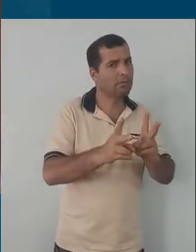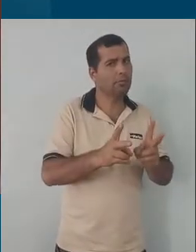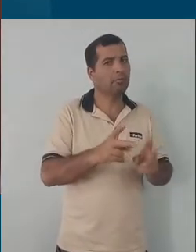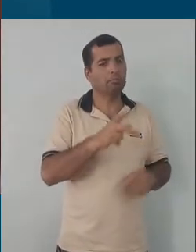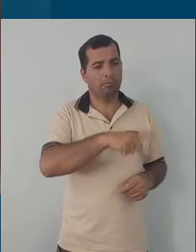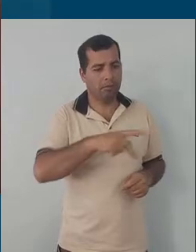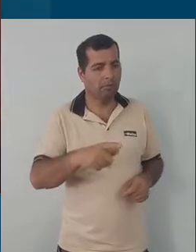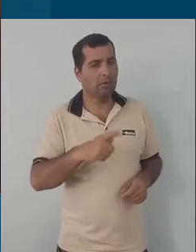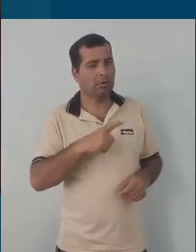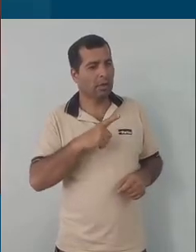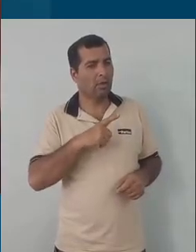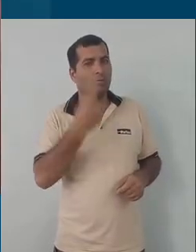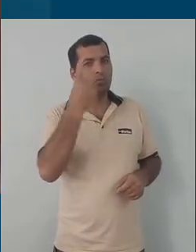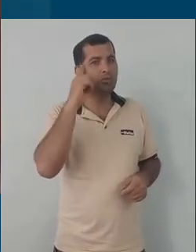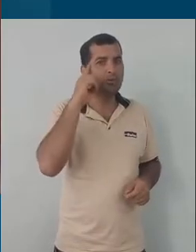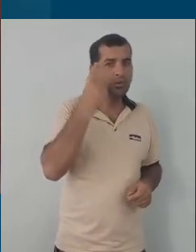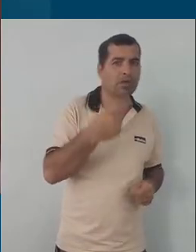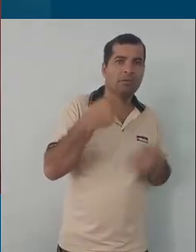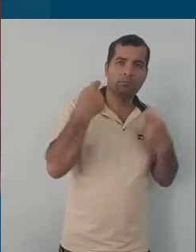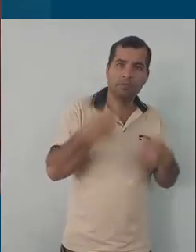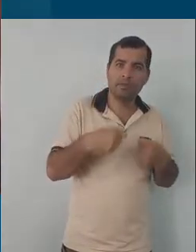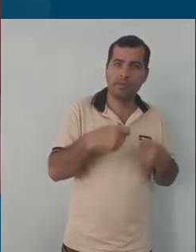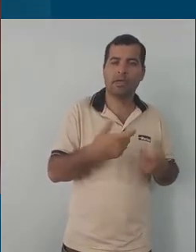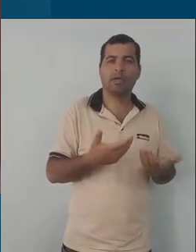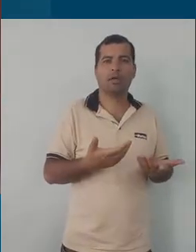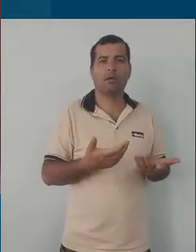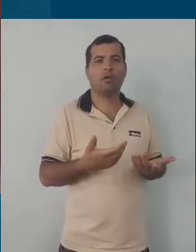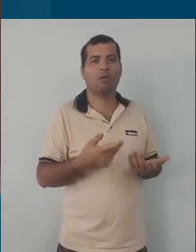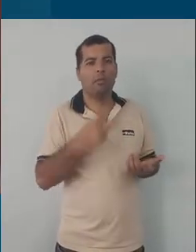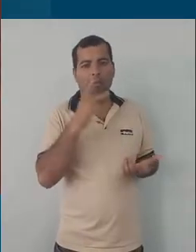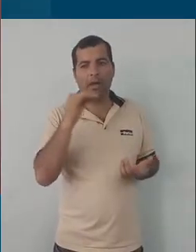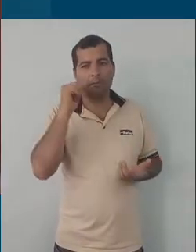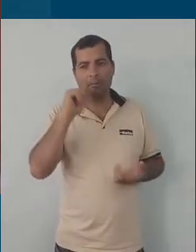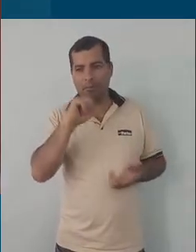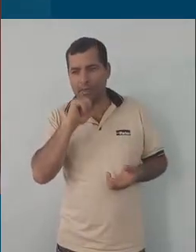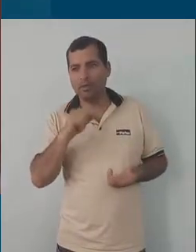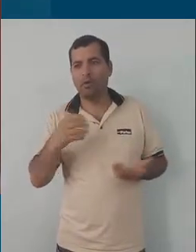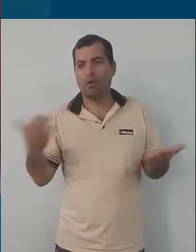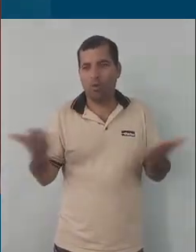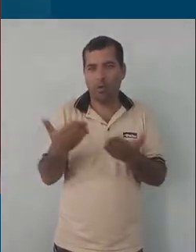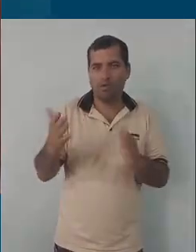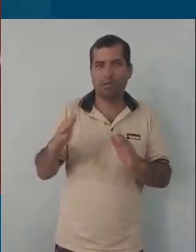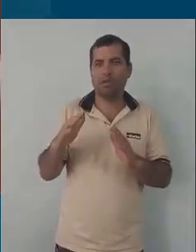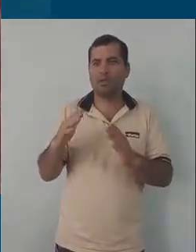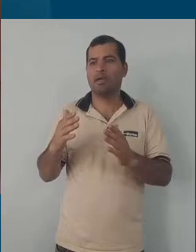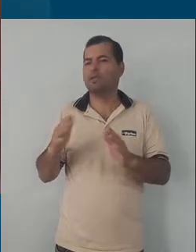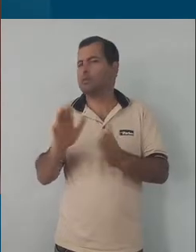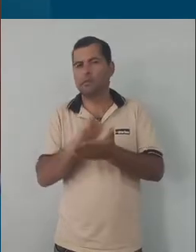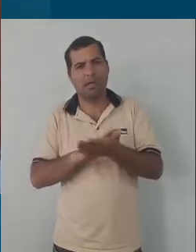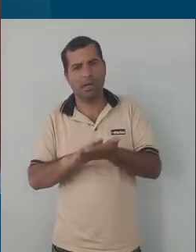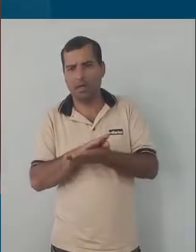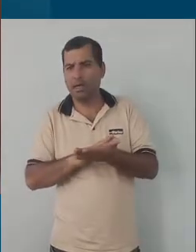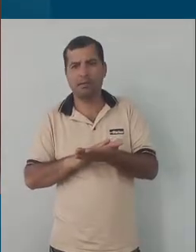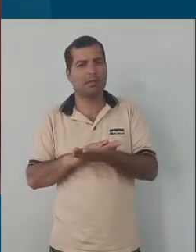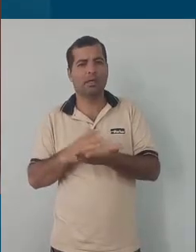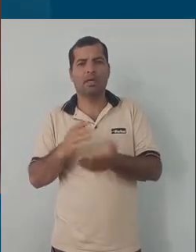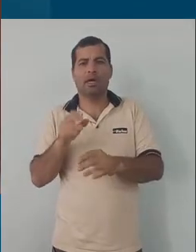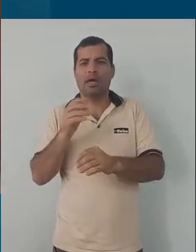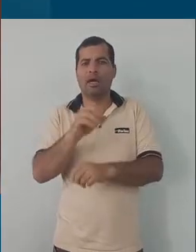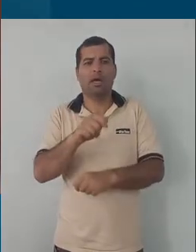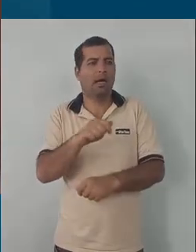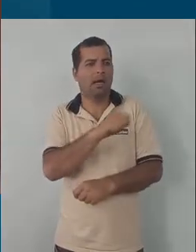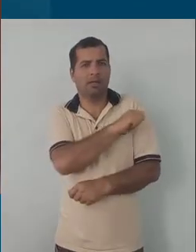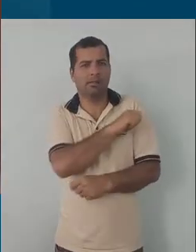um dia em que vai dizer, olha, hoje pais e mães não vai ter escola nem no ensino fundamental, nem na educação infantil, porque os professores vão